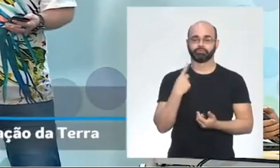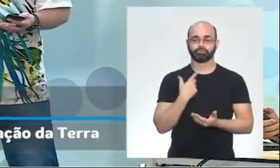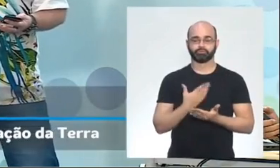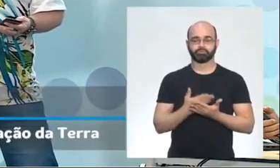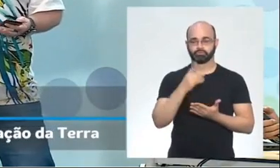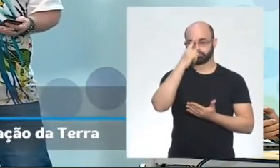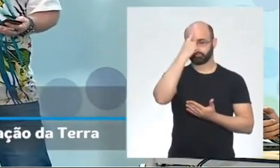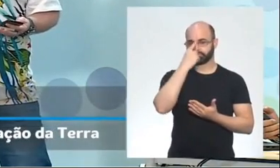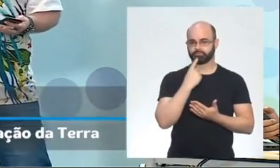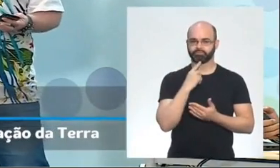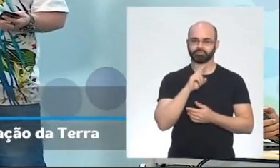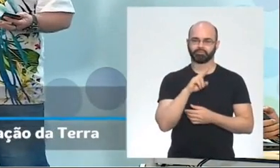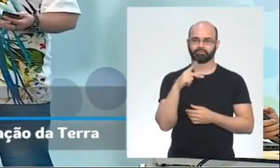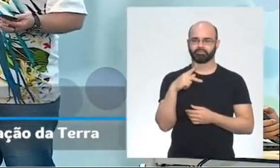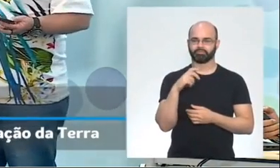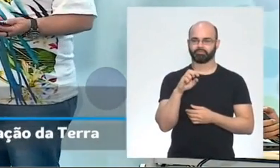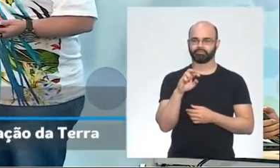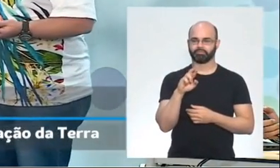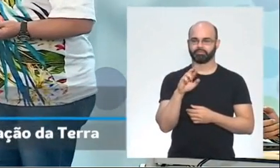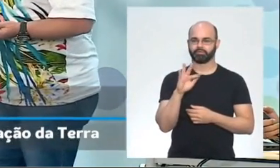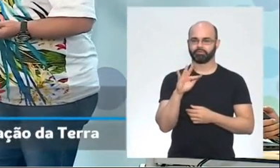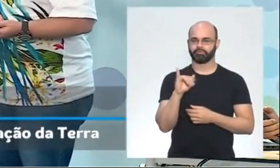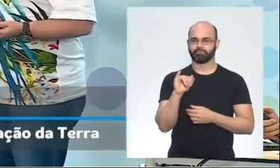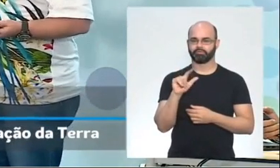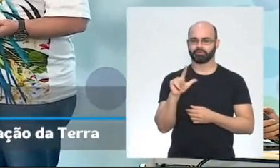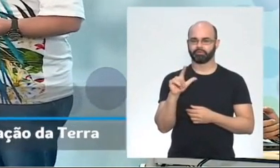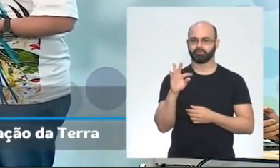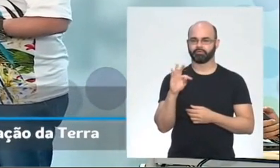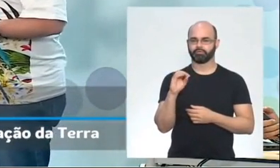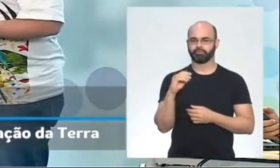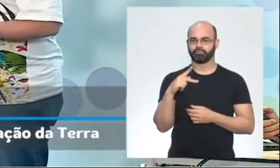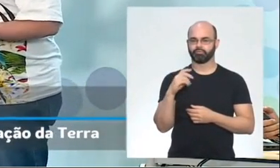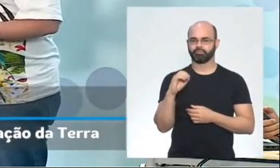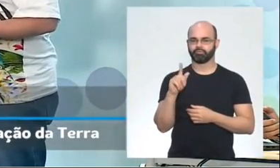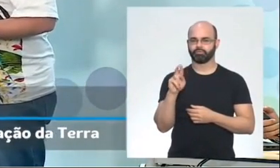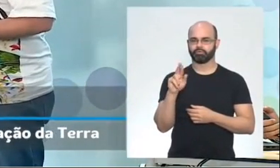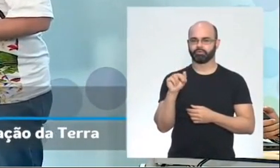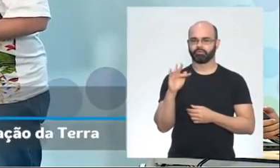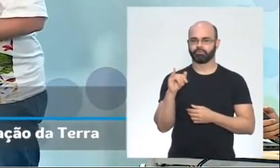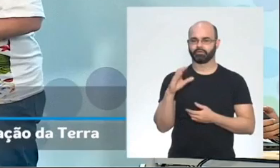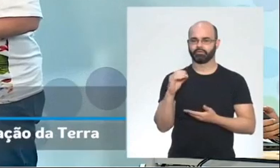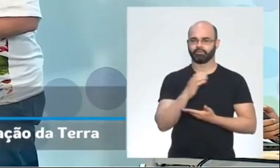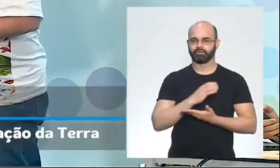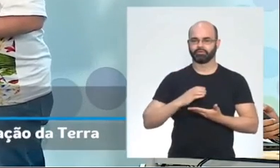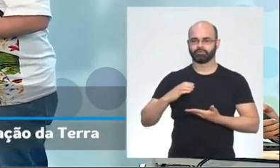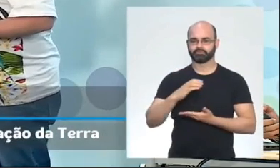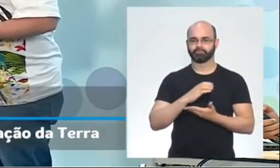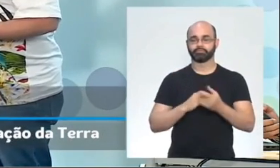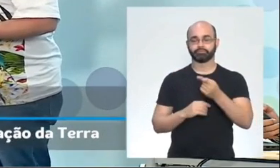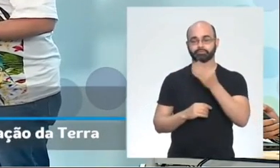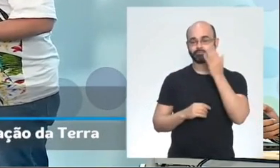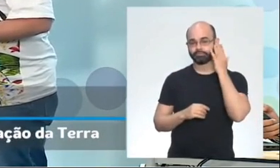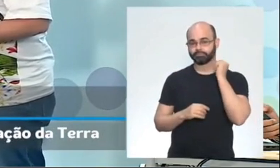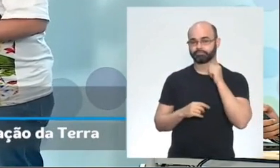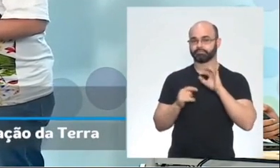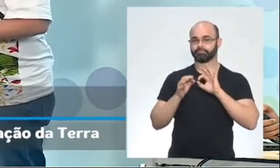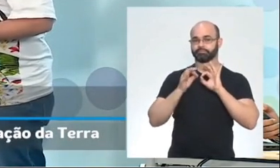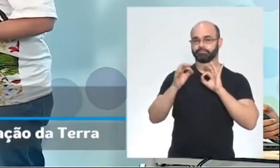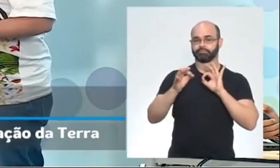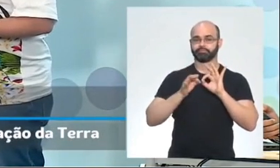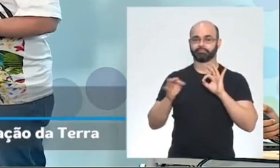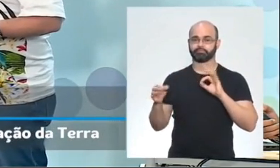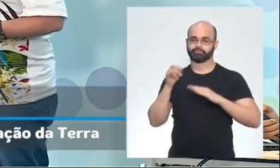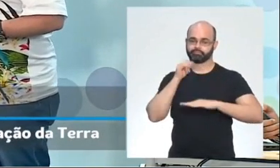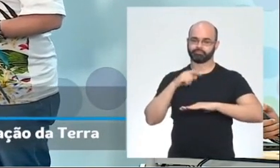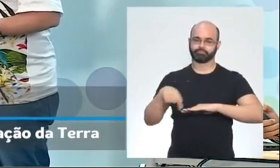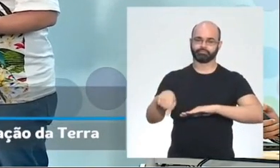perfil topográfico. E aí você consegue ver na carta topográfica, né, a largura, né, a distância